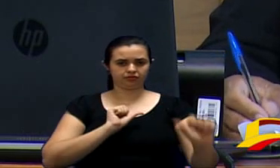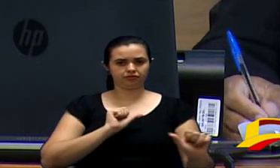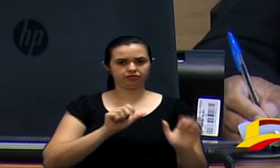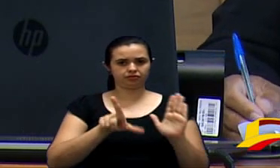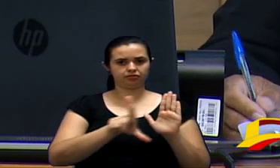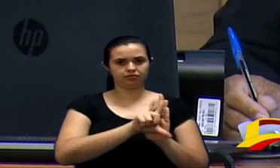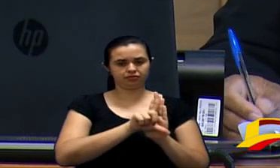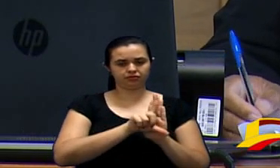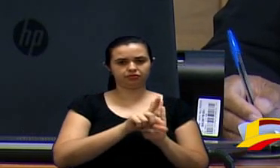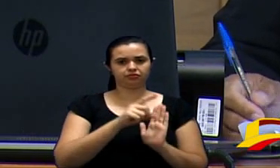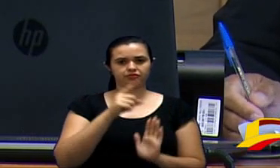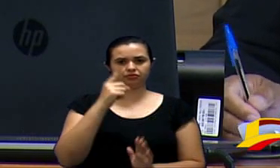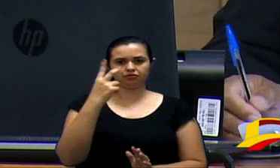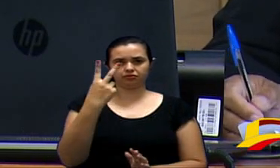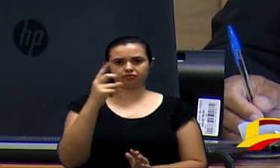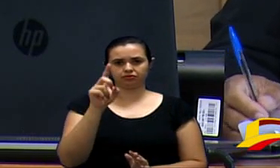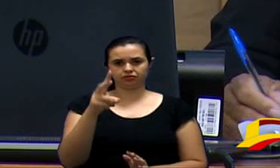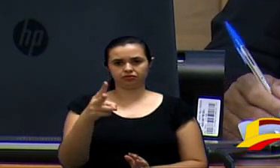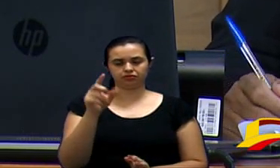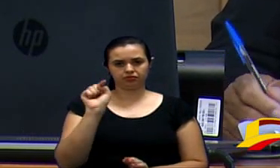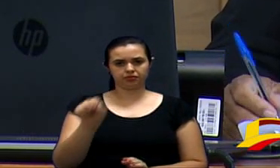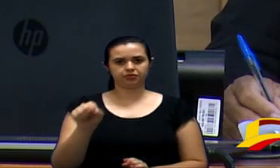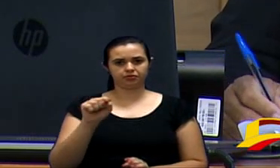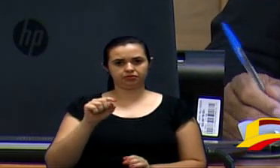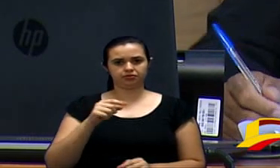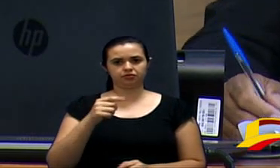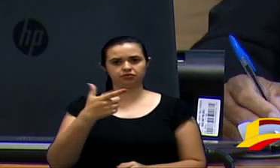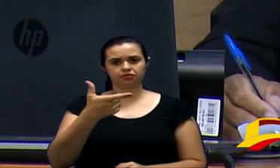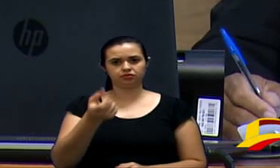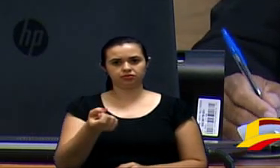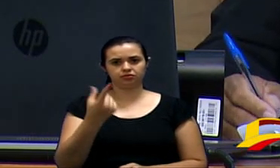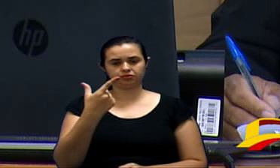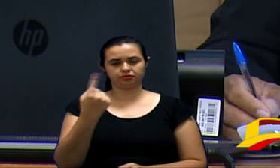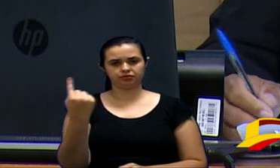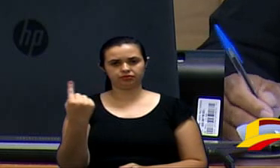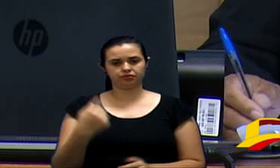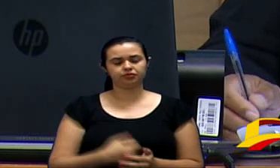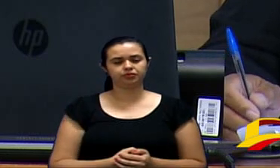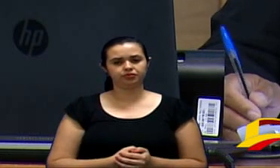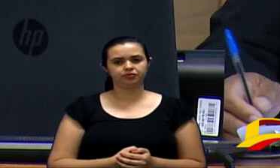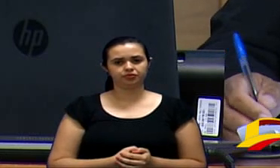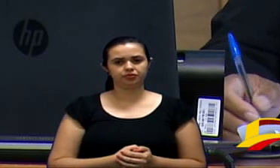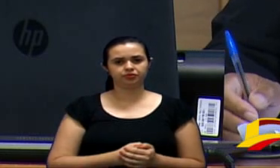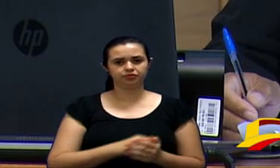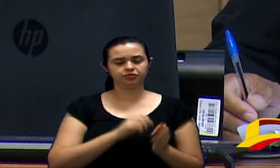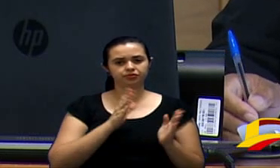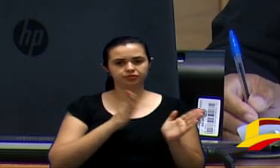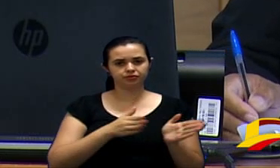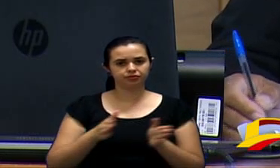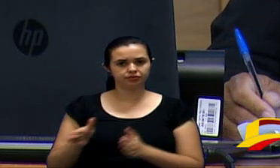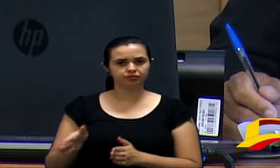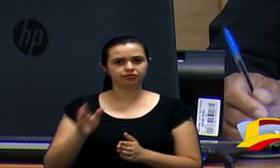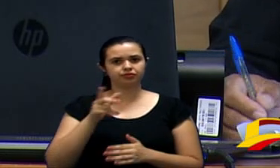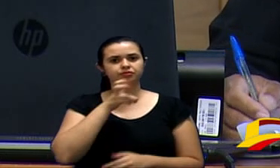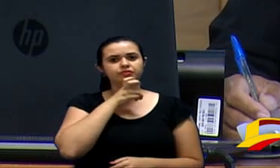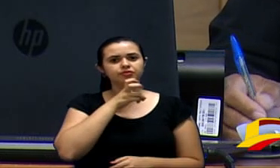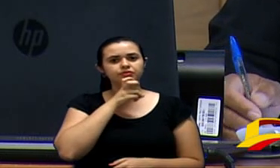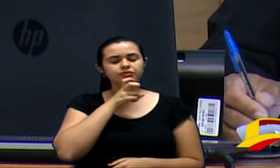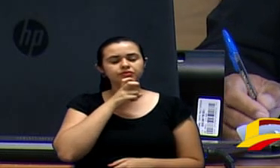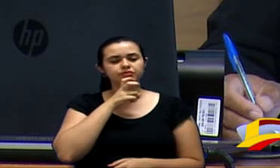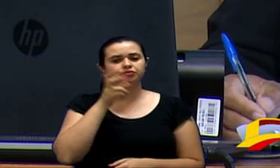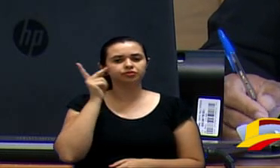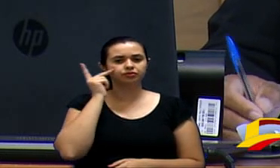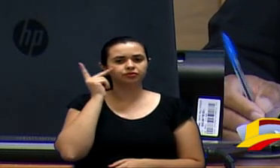Lei 12.412, de 27 de outubro de 21, que autoriza o município de Sorocaba a celebrar convênio com o Estado de São